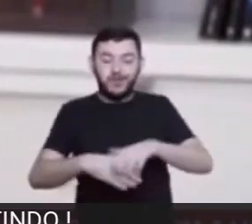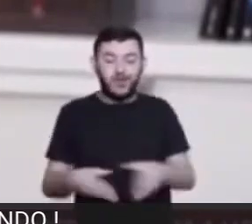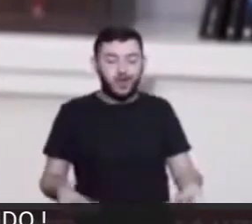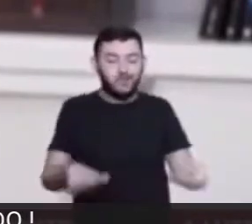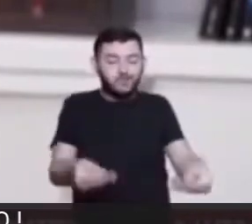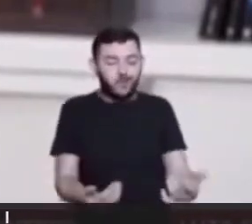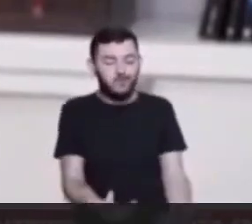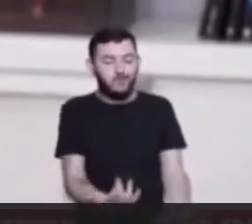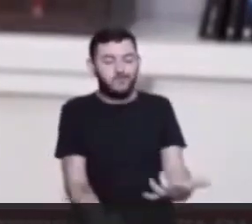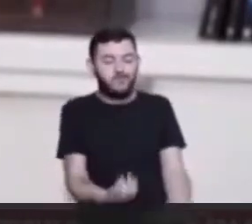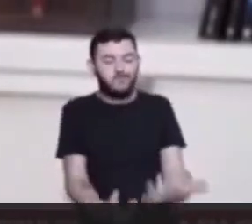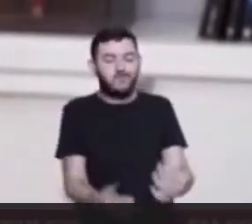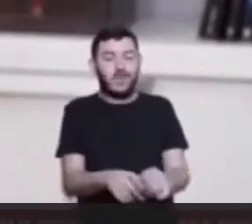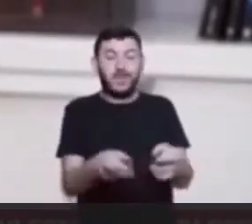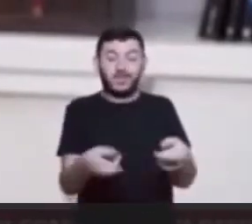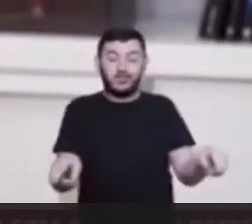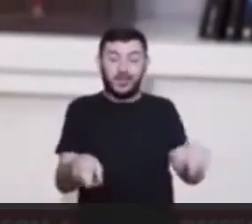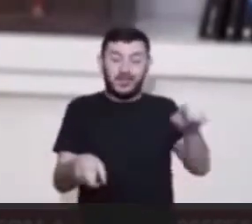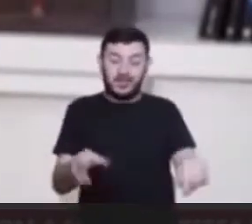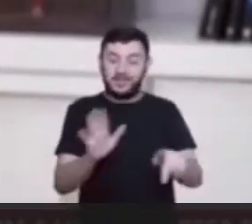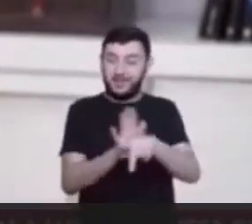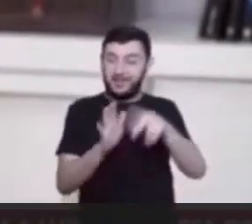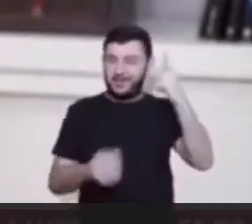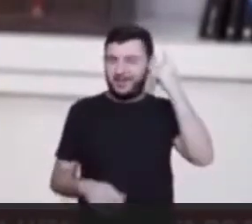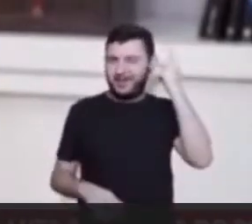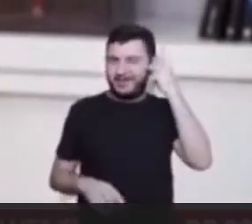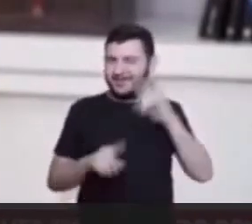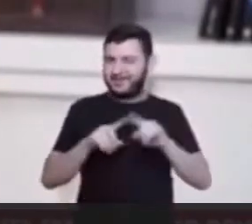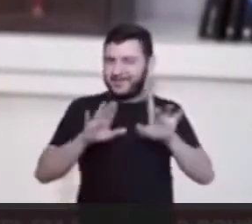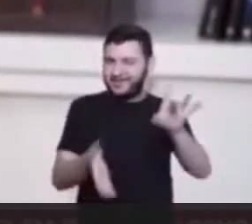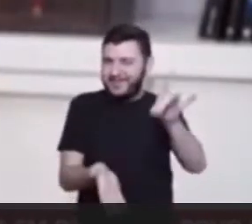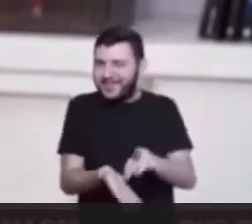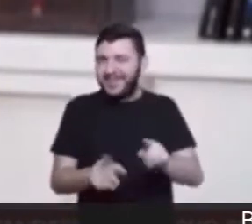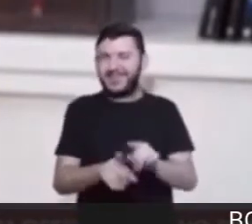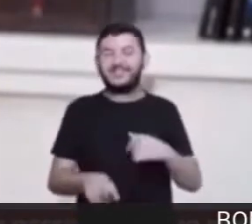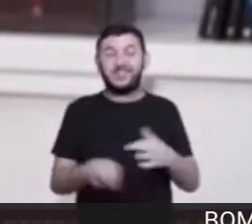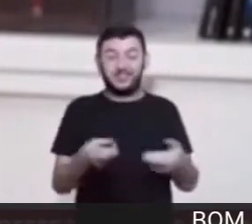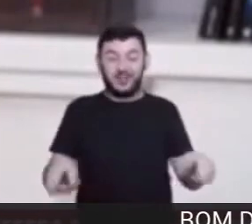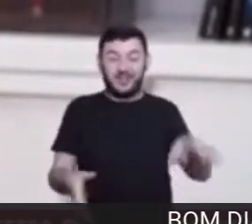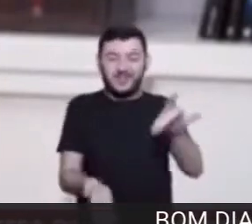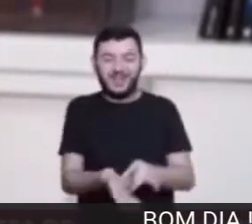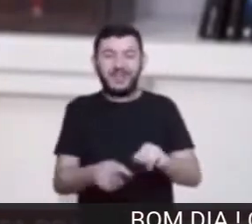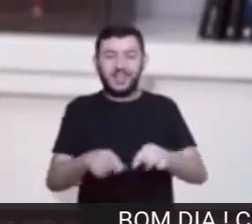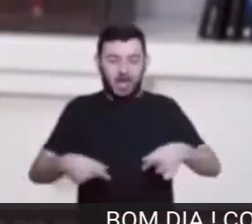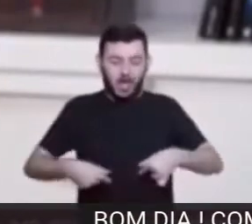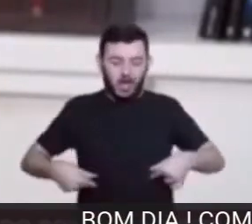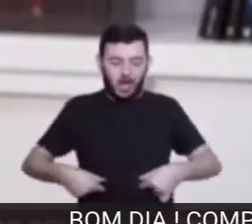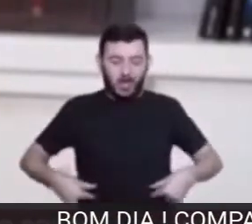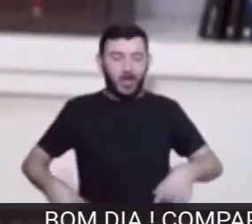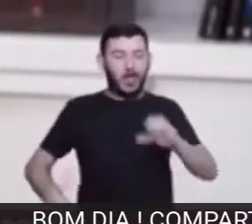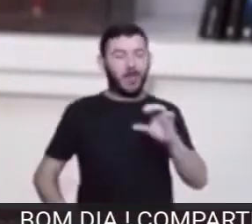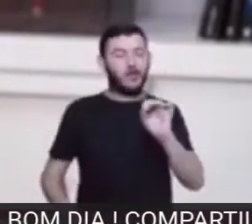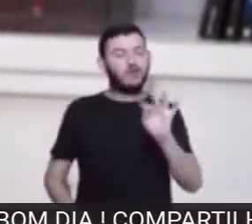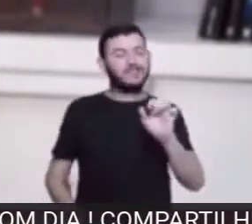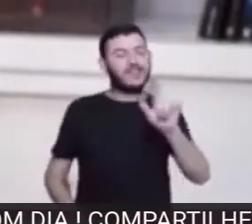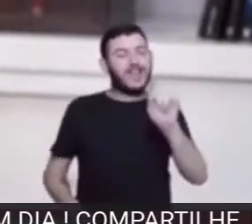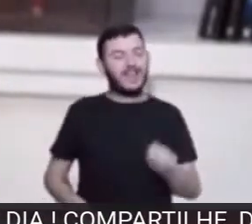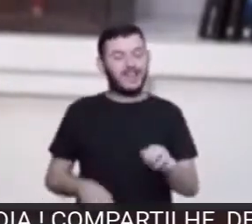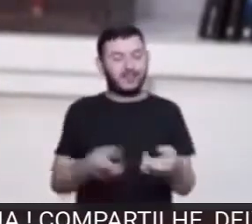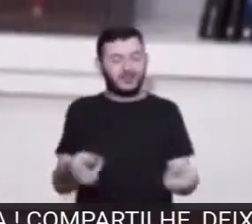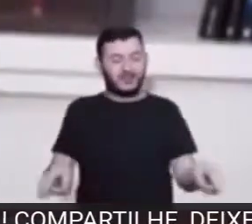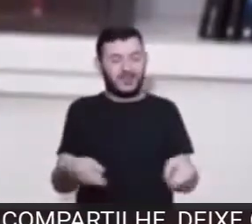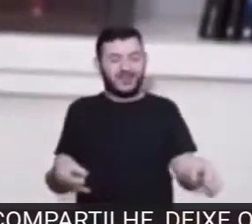churrasco mesmo, de verdade, é uma boa costela numa churrasqueira, é uma boa picanha, um bom alcatra,